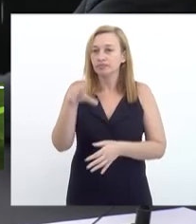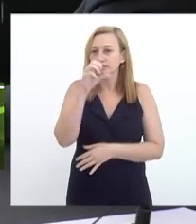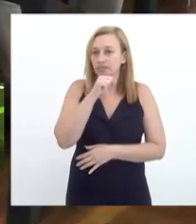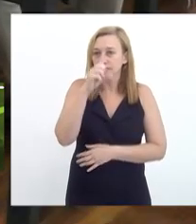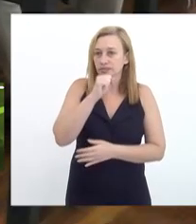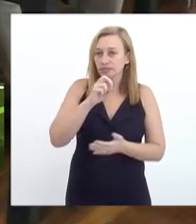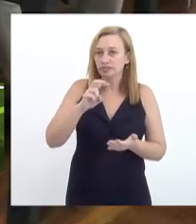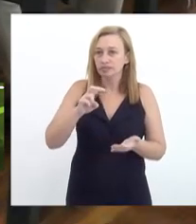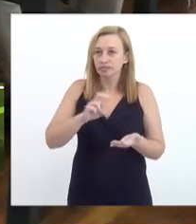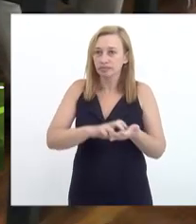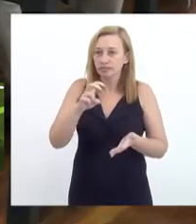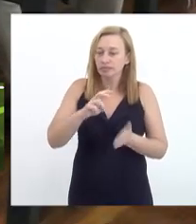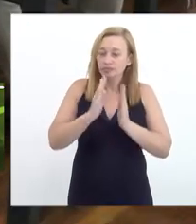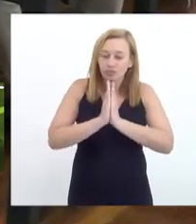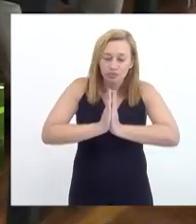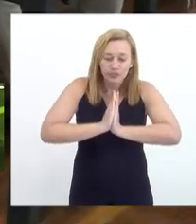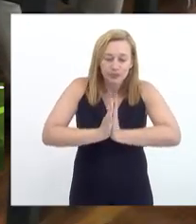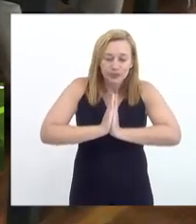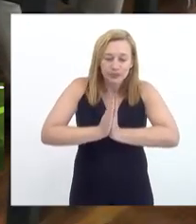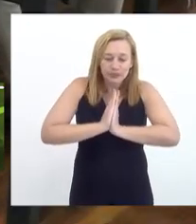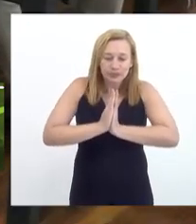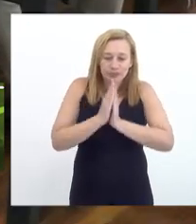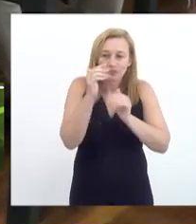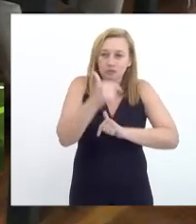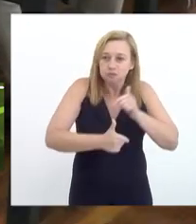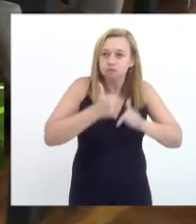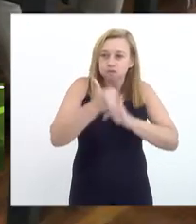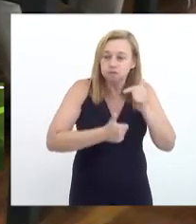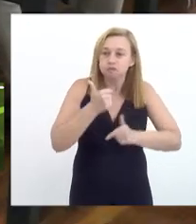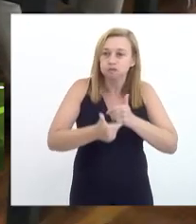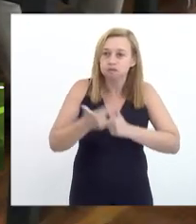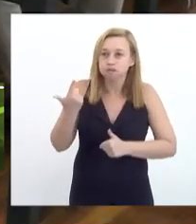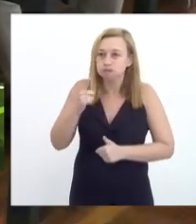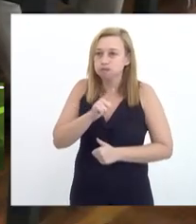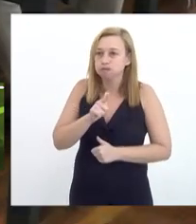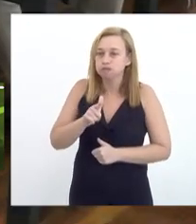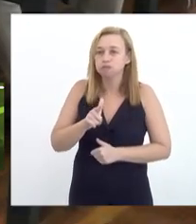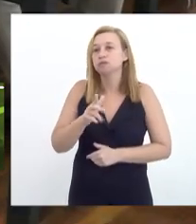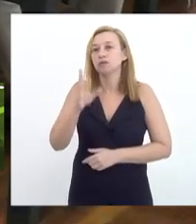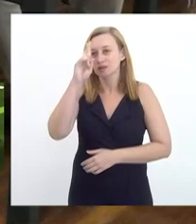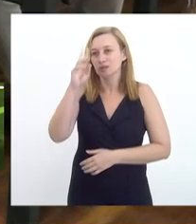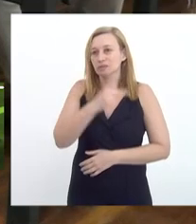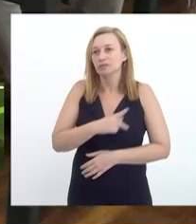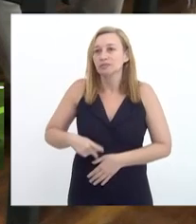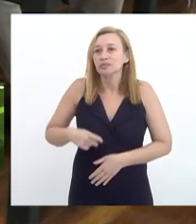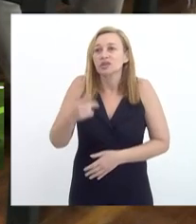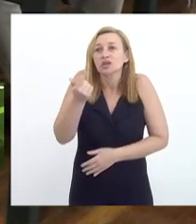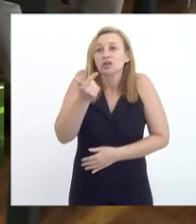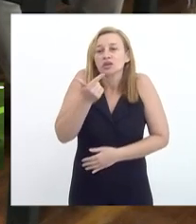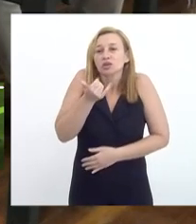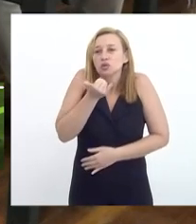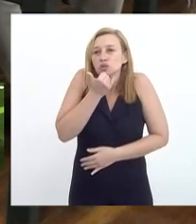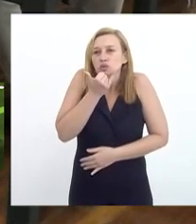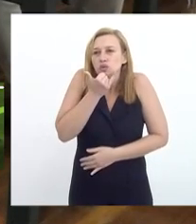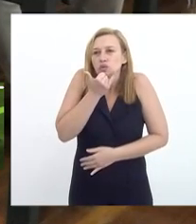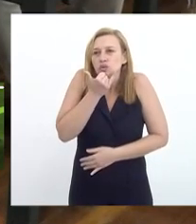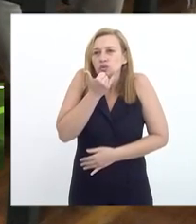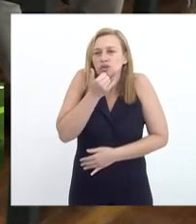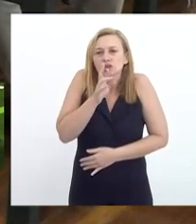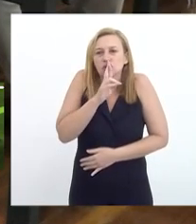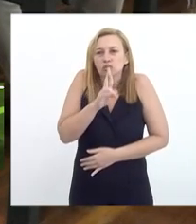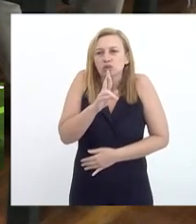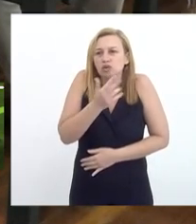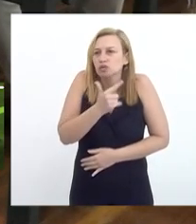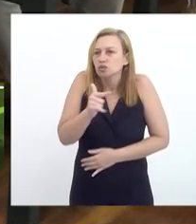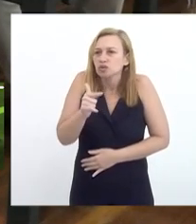Muita oração E trabalho Só Jesus E o balde d'água Desculpa Mas eu continuo Sem ter a minha resposta